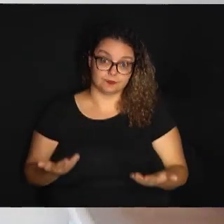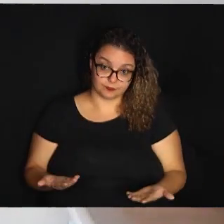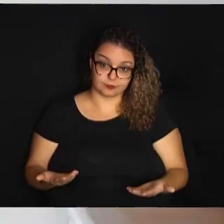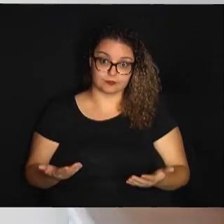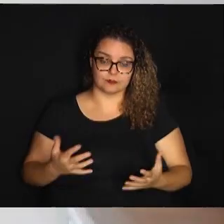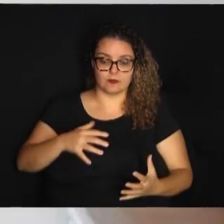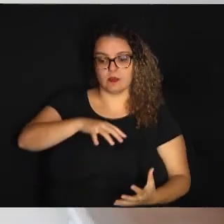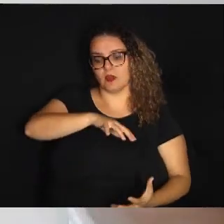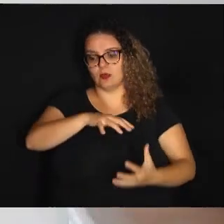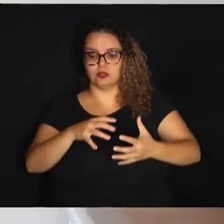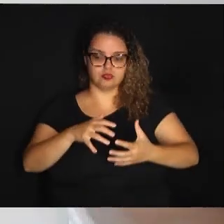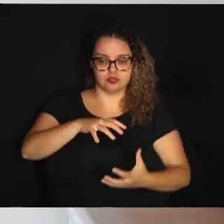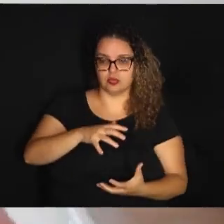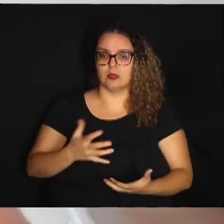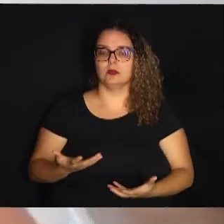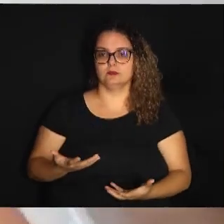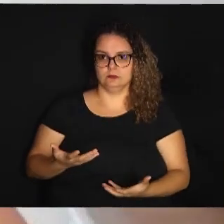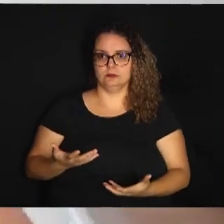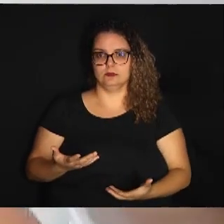e, por isso,